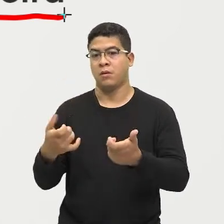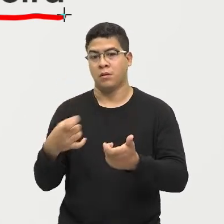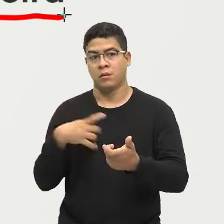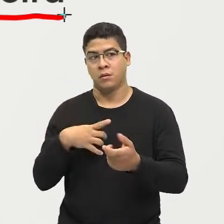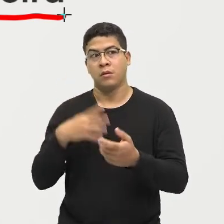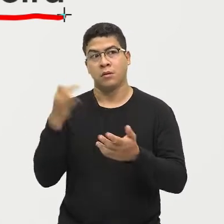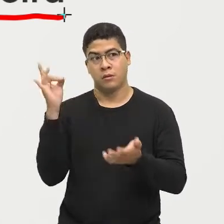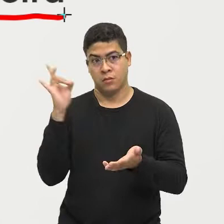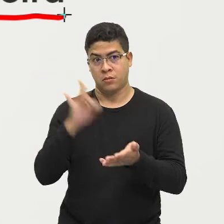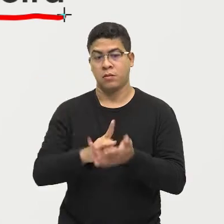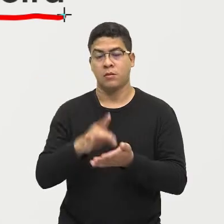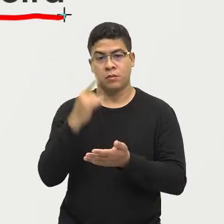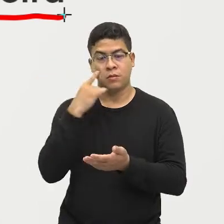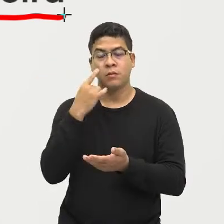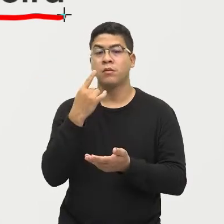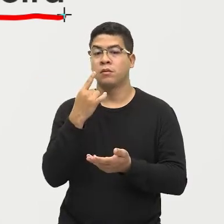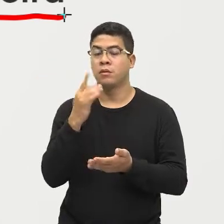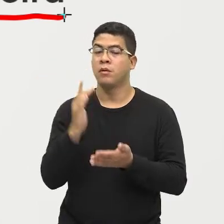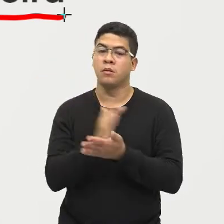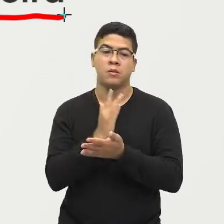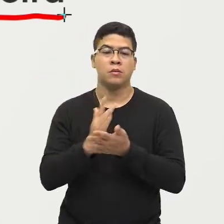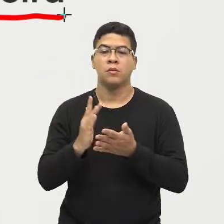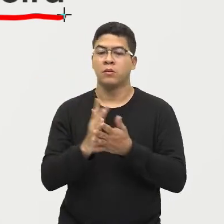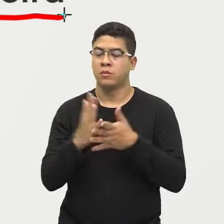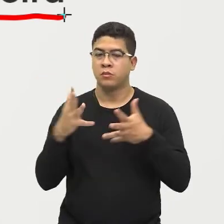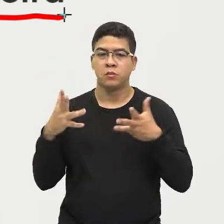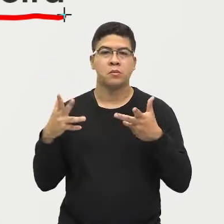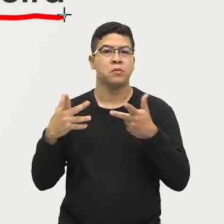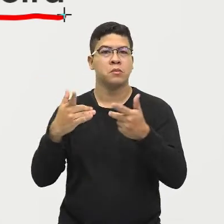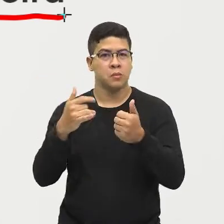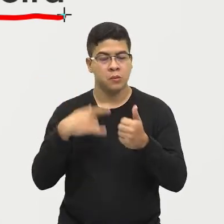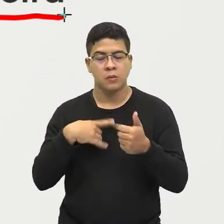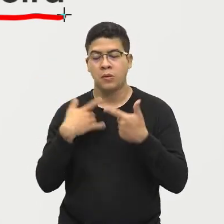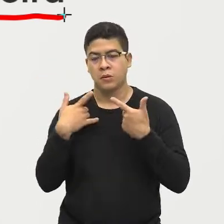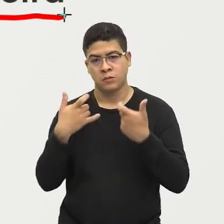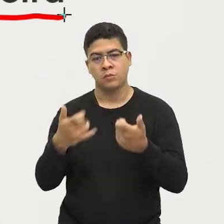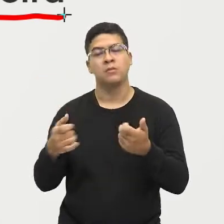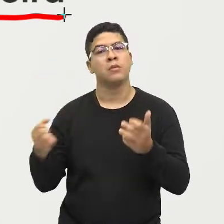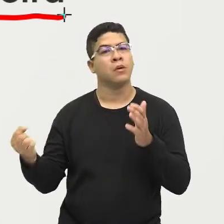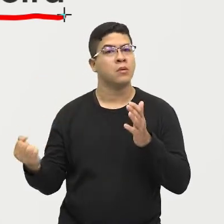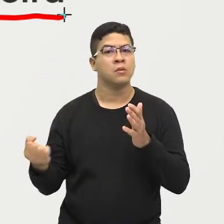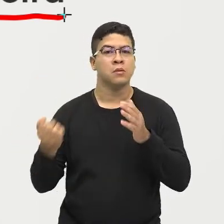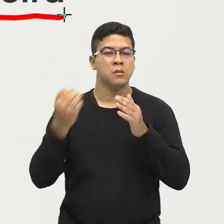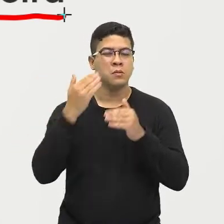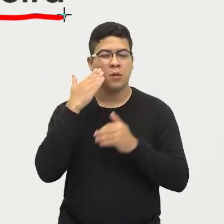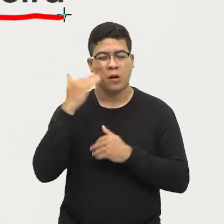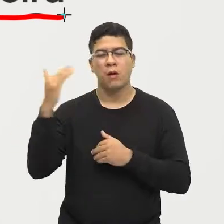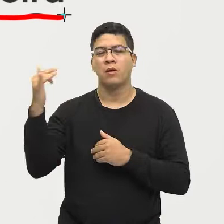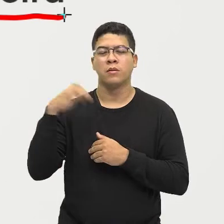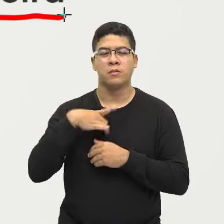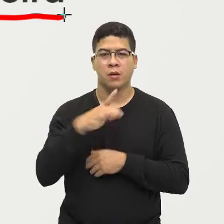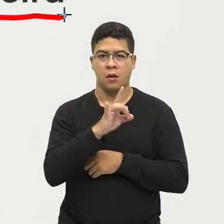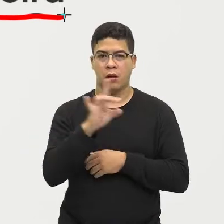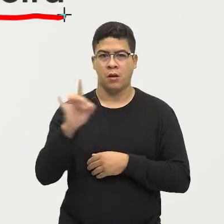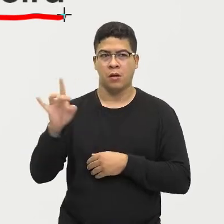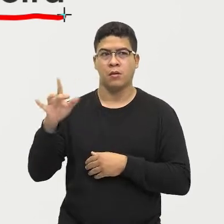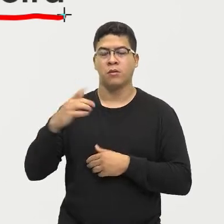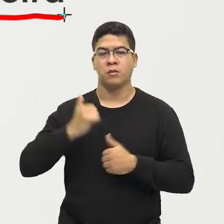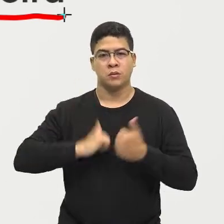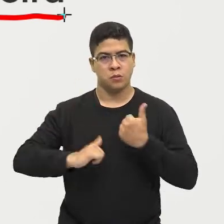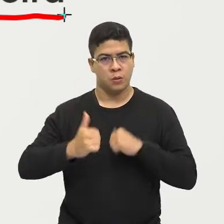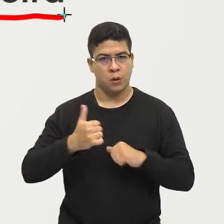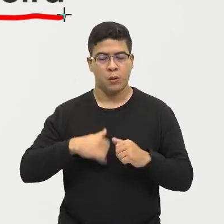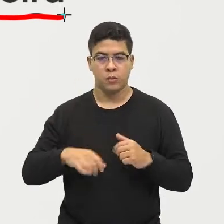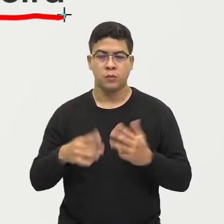Mundial é um dos casos muito emblemáticos aí nesses artistas, né? Porque a partir desse impacto das